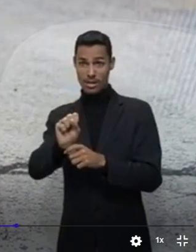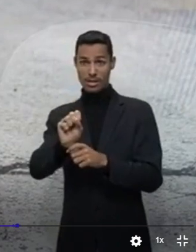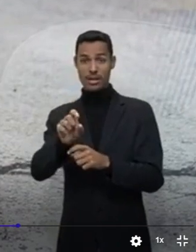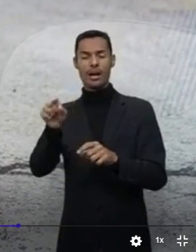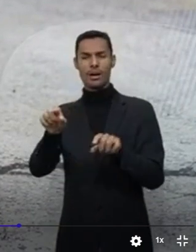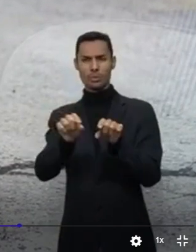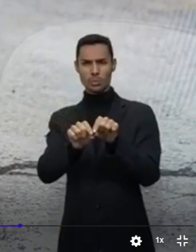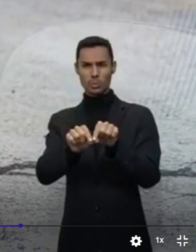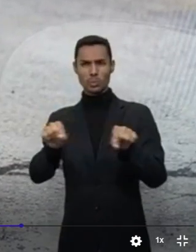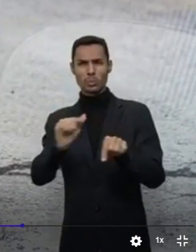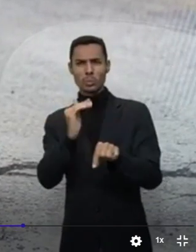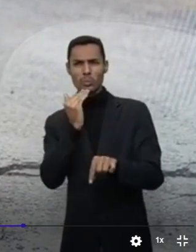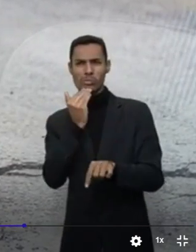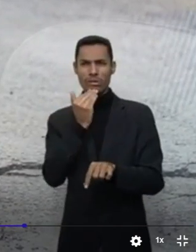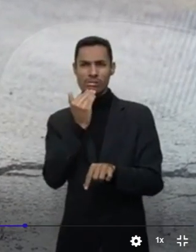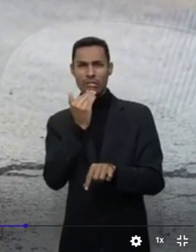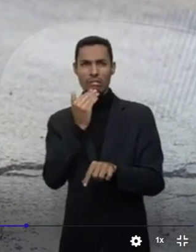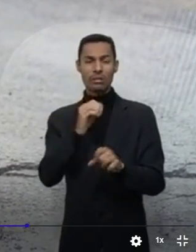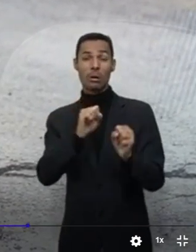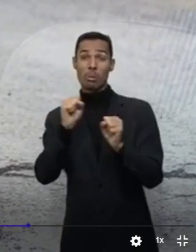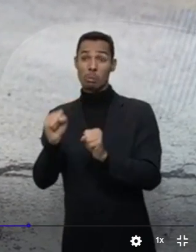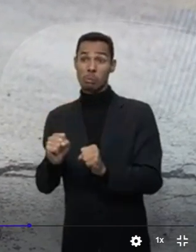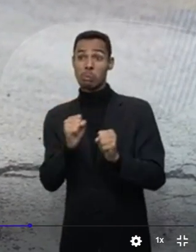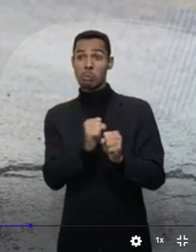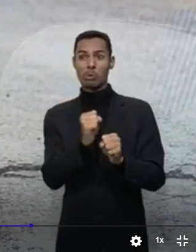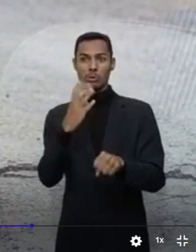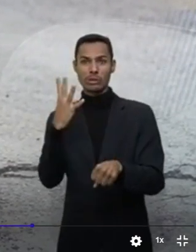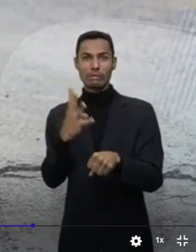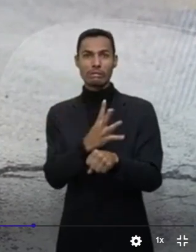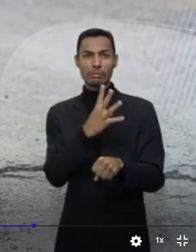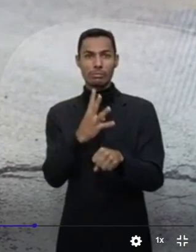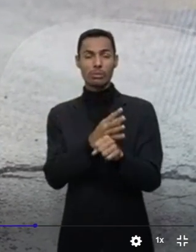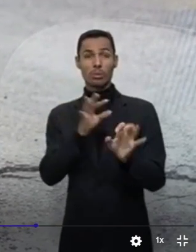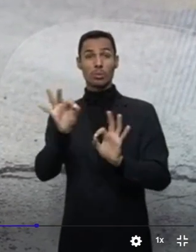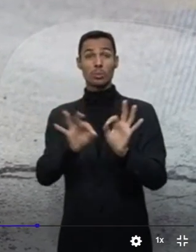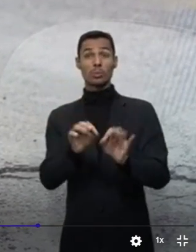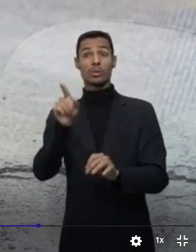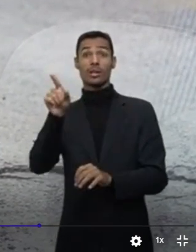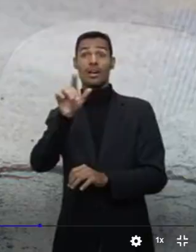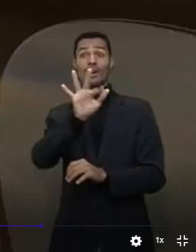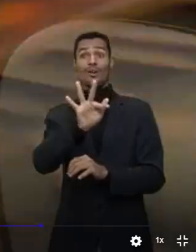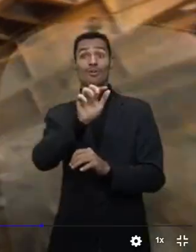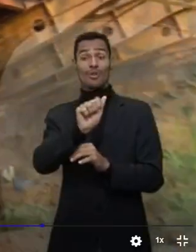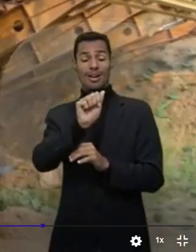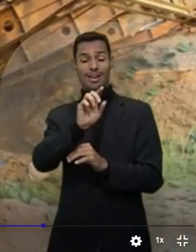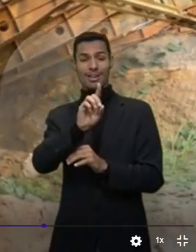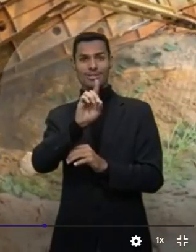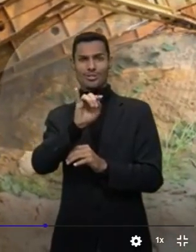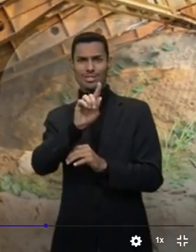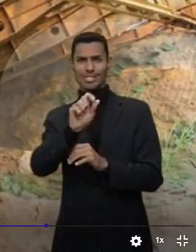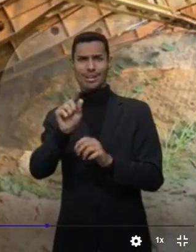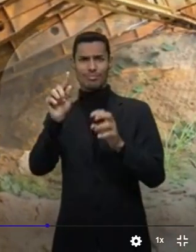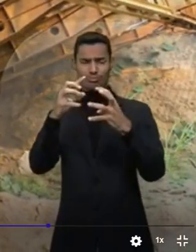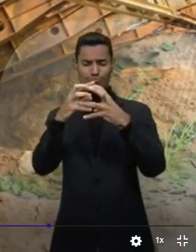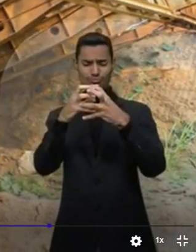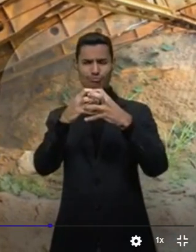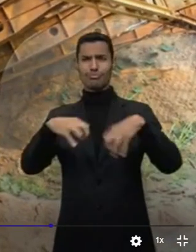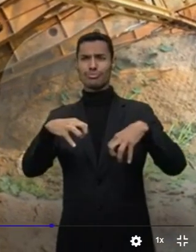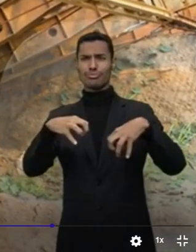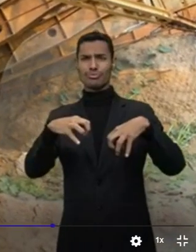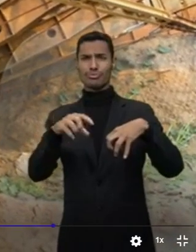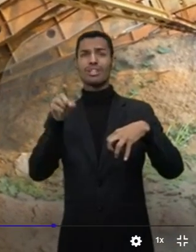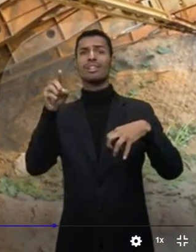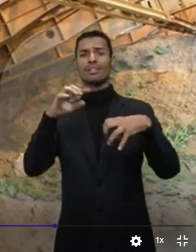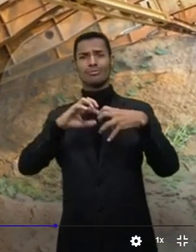esforços, outro fator que pode afetar a capacidade portante da estrutura é a fadiga. Ela se desencadeia por meio do